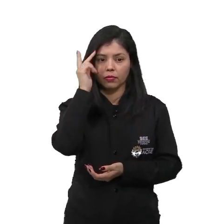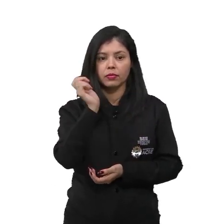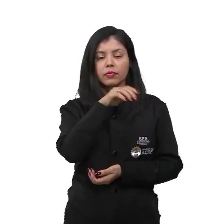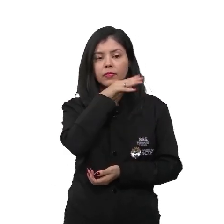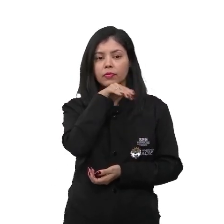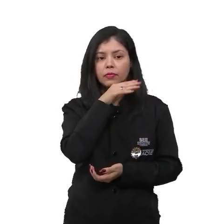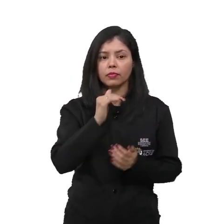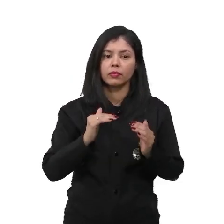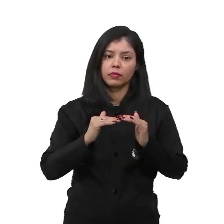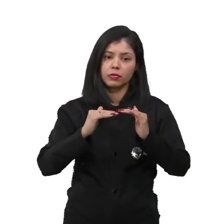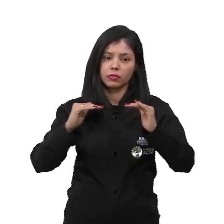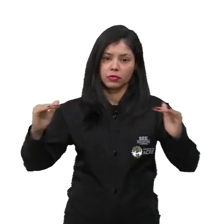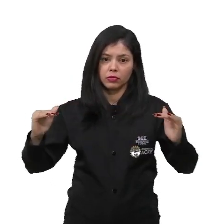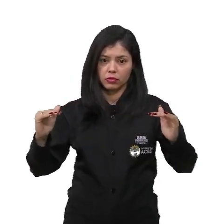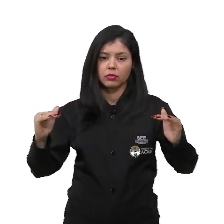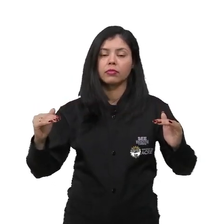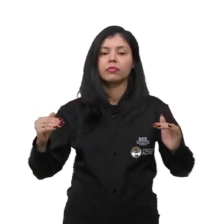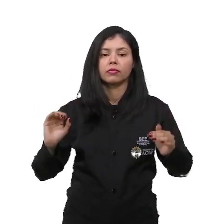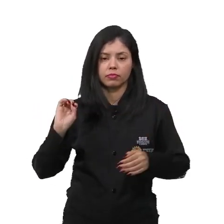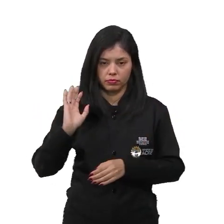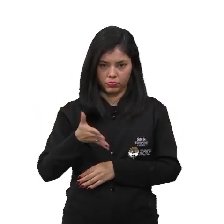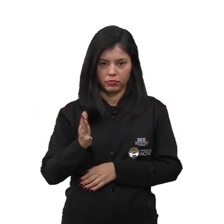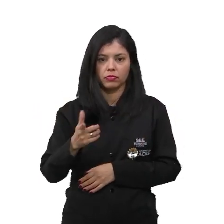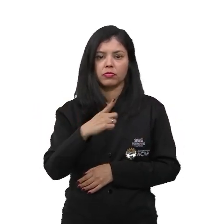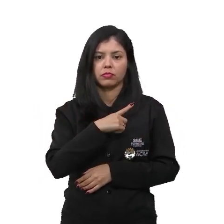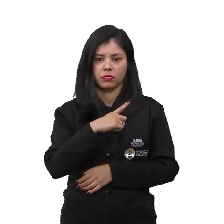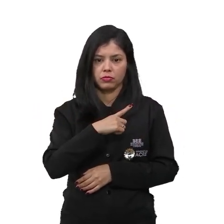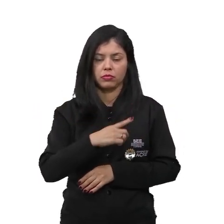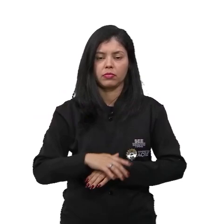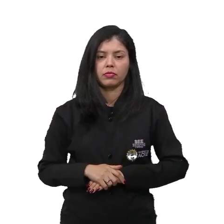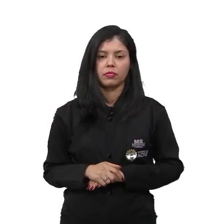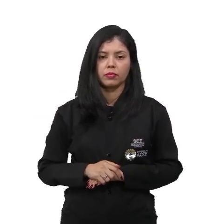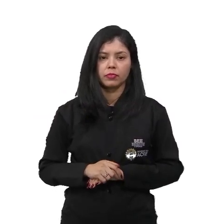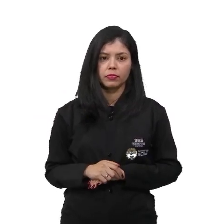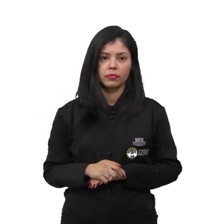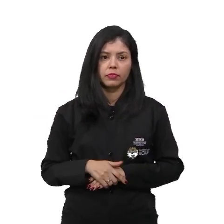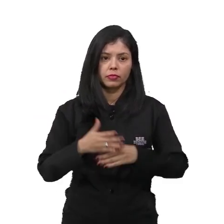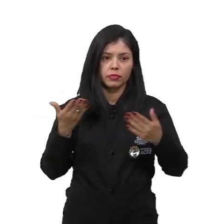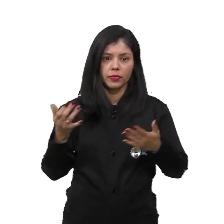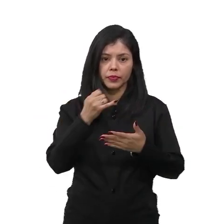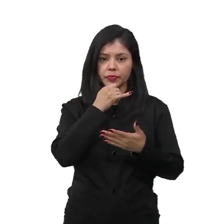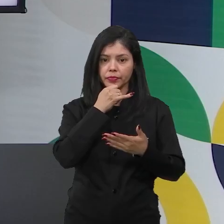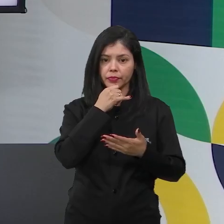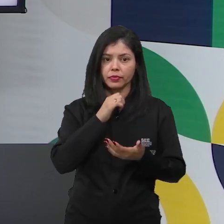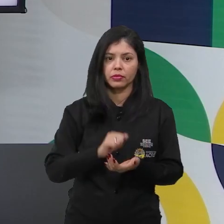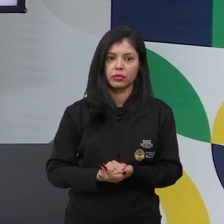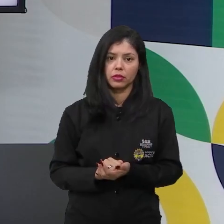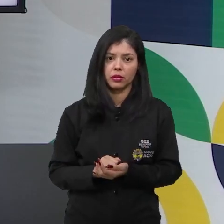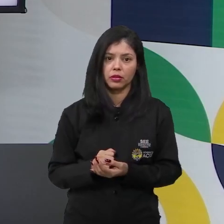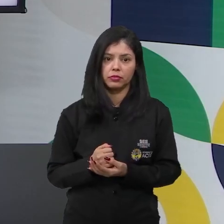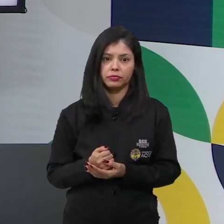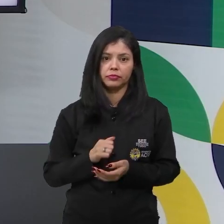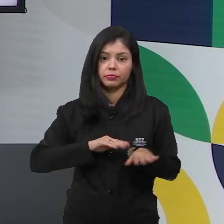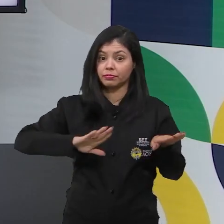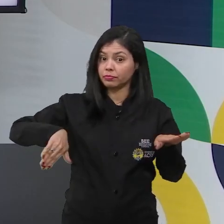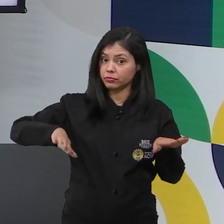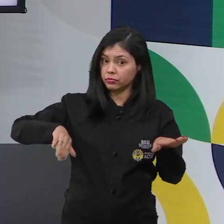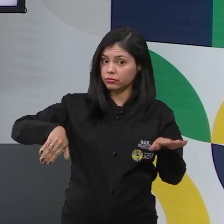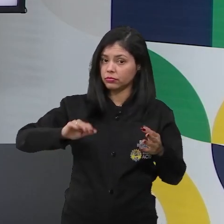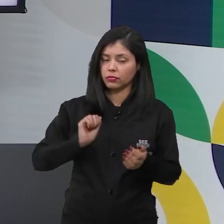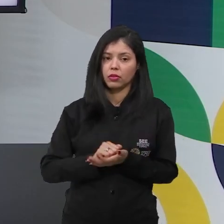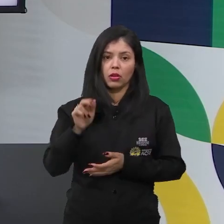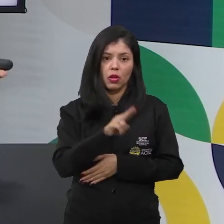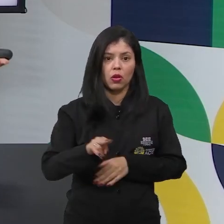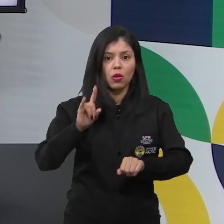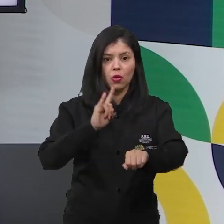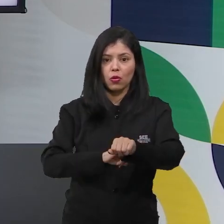pessoas, animais ou superfícies ali contaminadas, né? Então, por exemplo, quando você vai ali na piscina, ou então quando usa